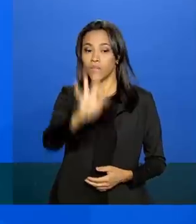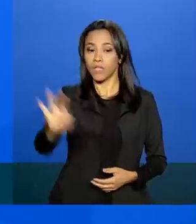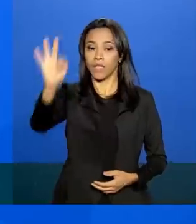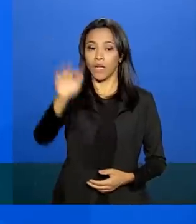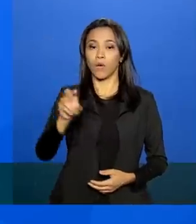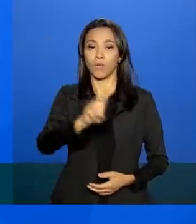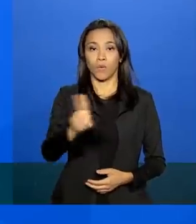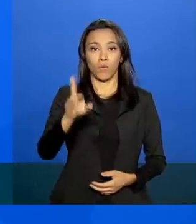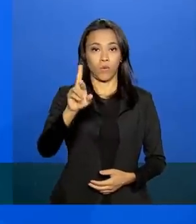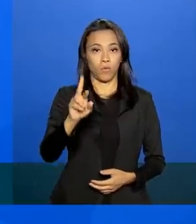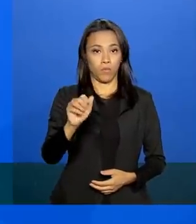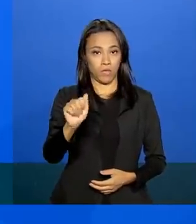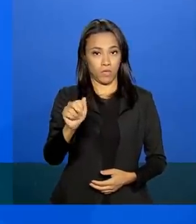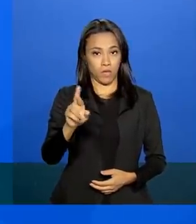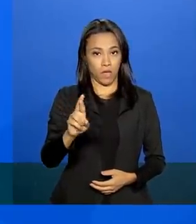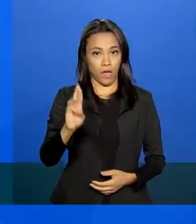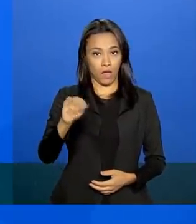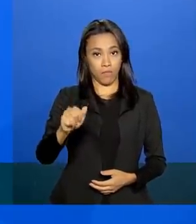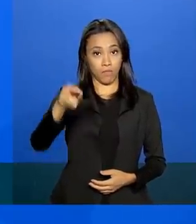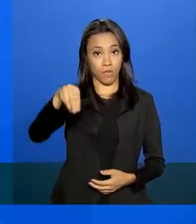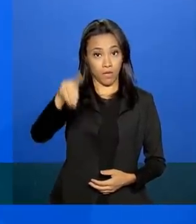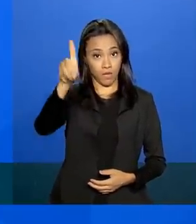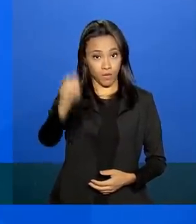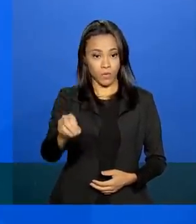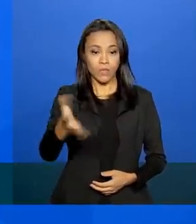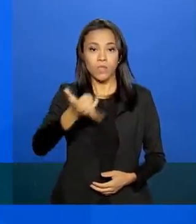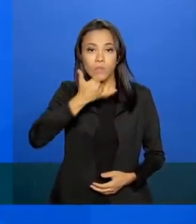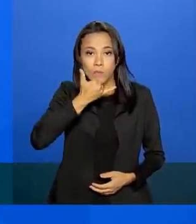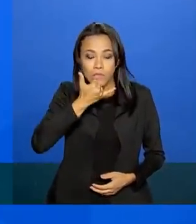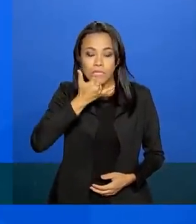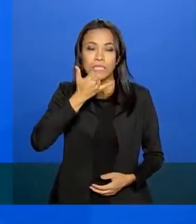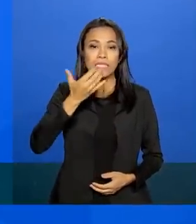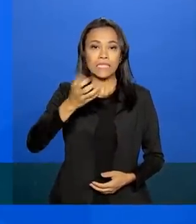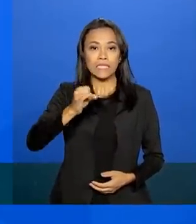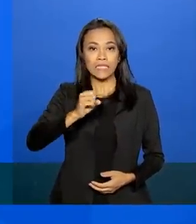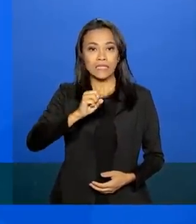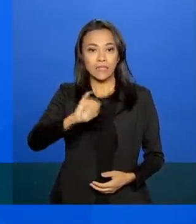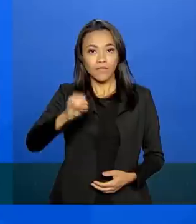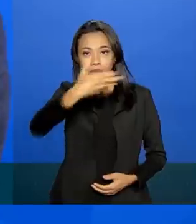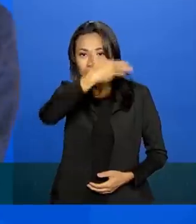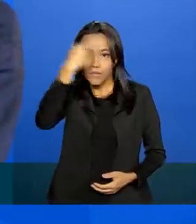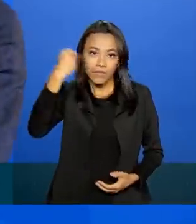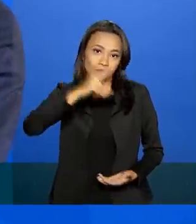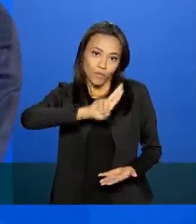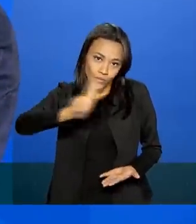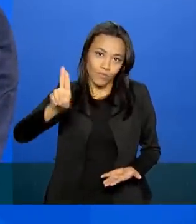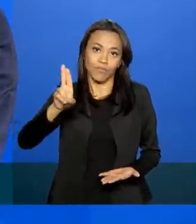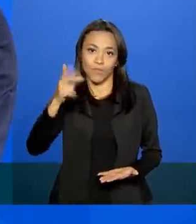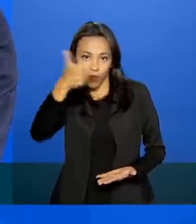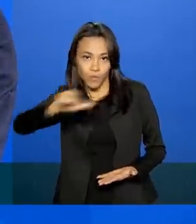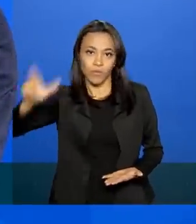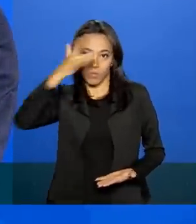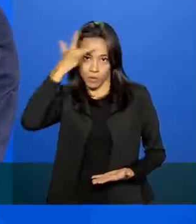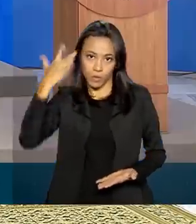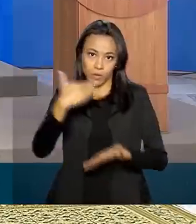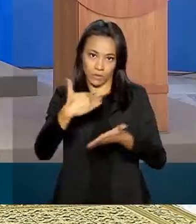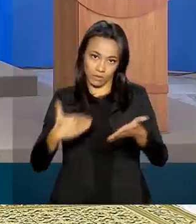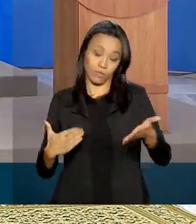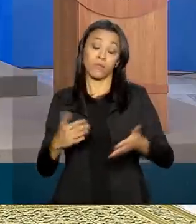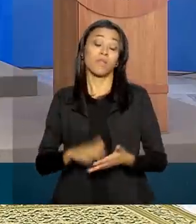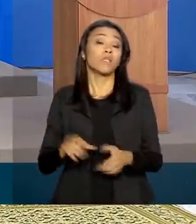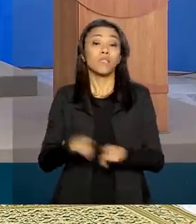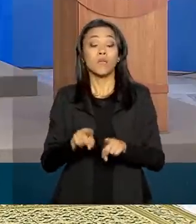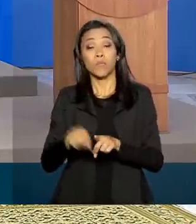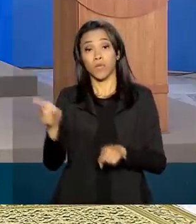armando e eu peço perdão se estou me esquecendo de alguém senhor diretor geral na